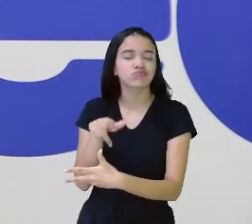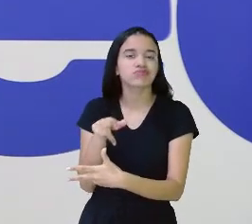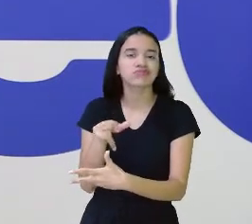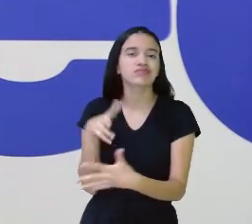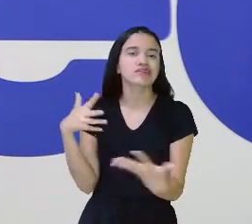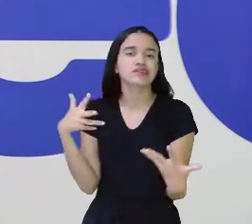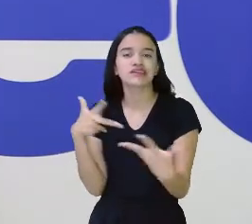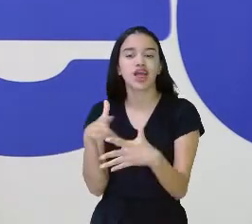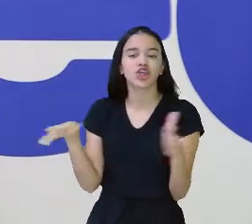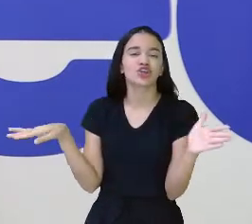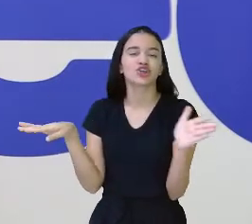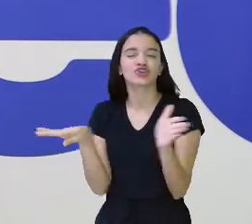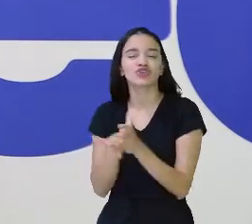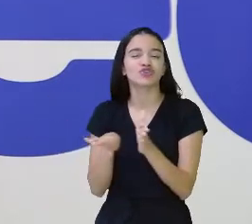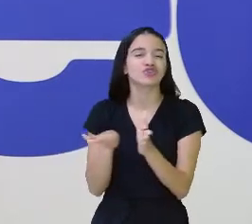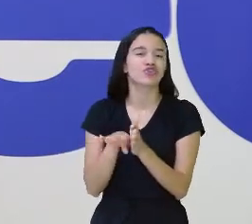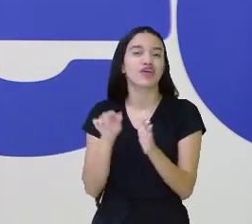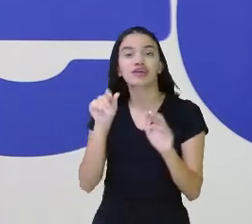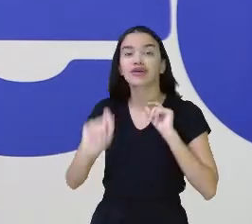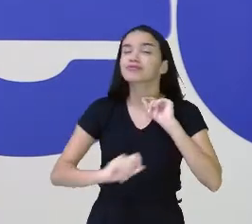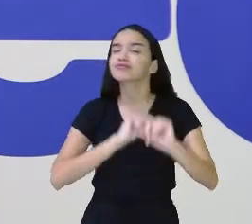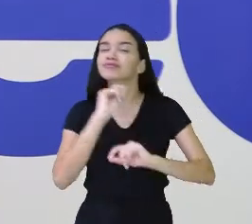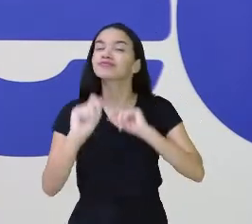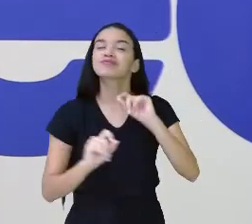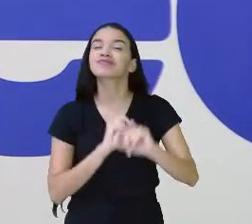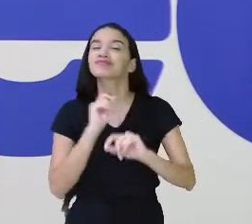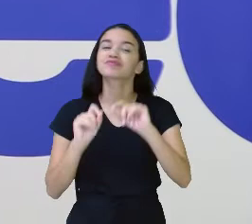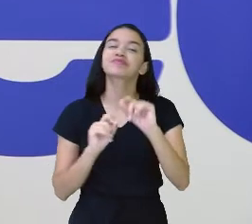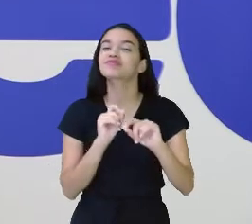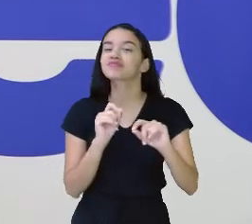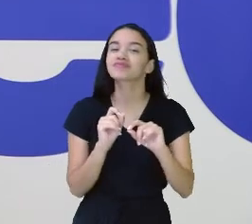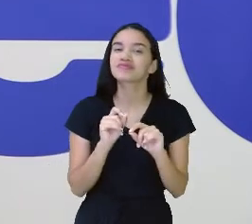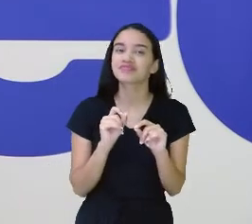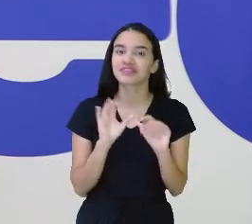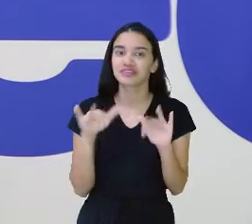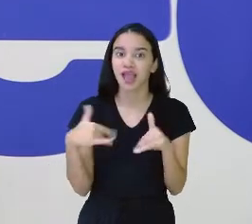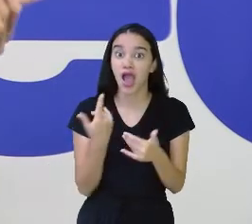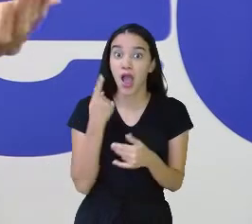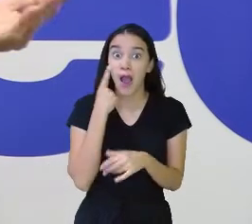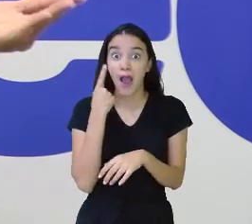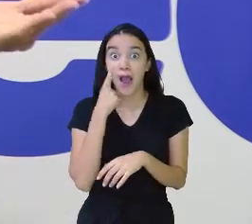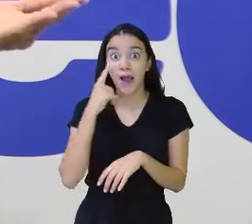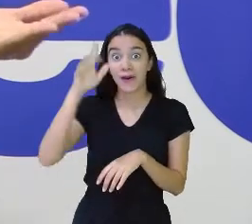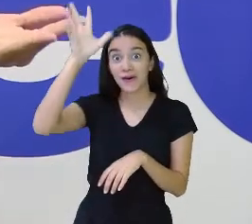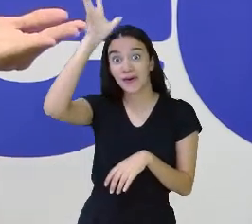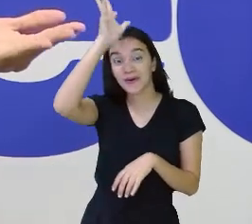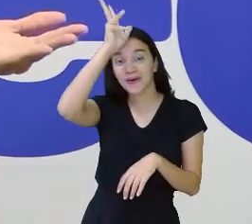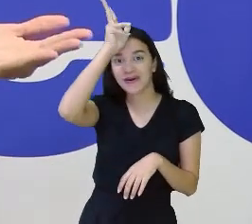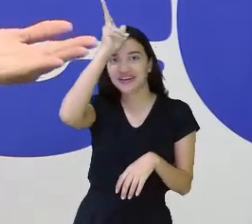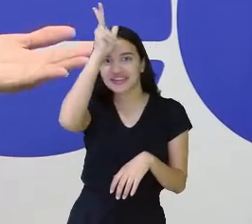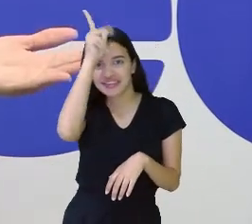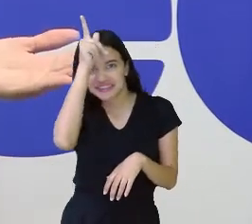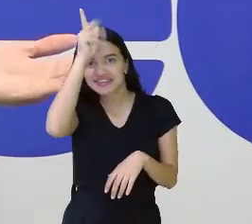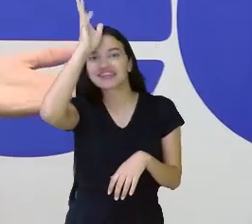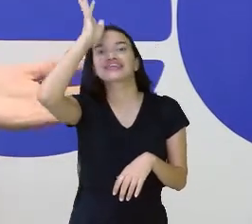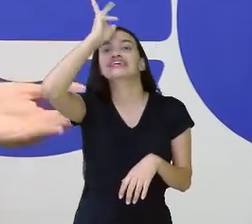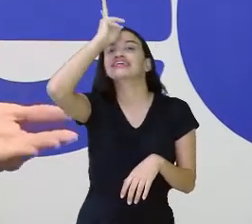imponente que chega chegando. Quem é Mauricéia? Olha ele aí na É o tela. nosso